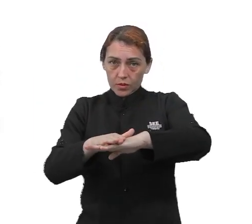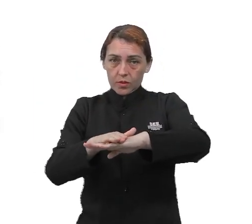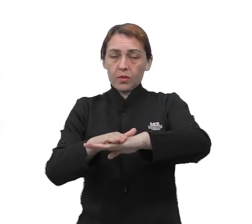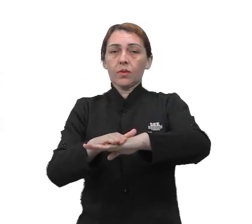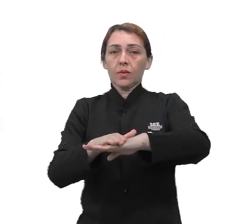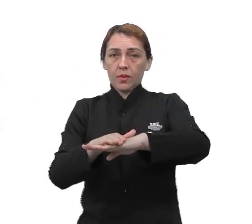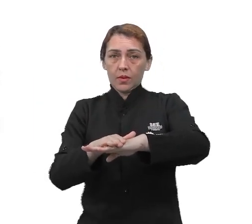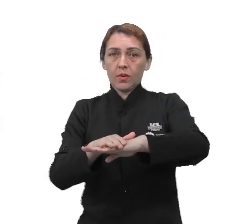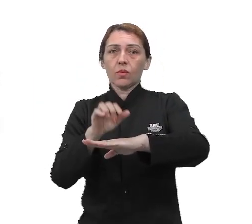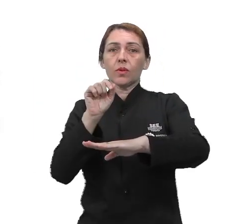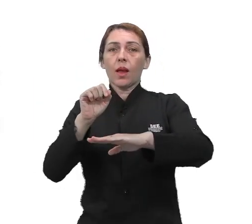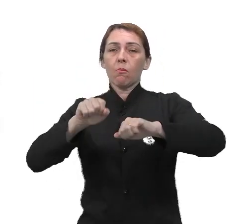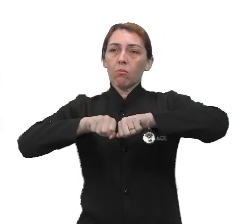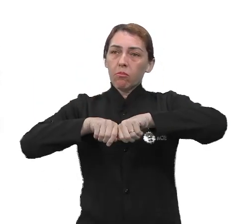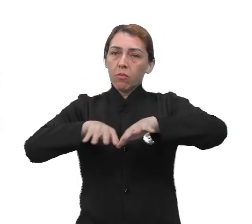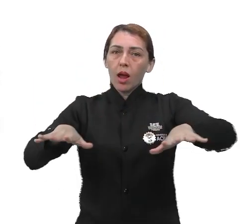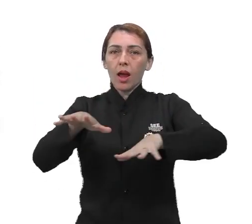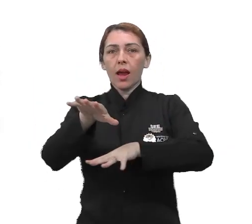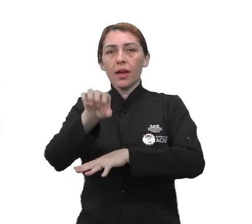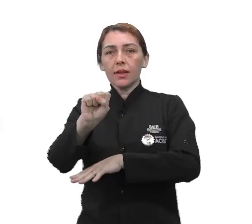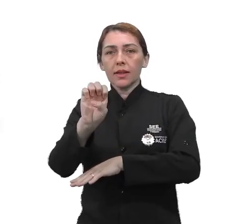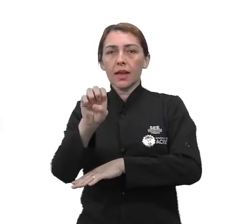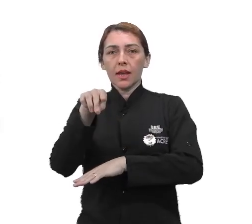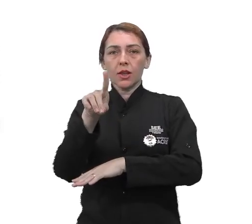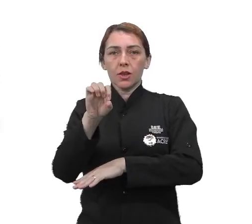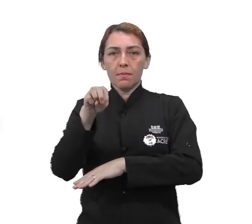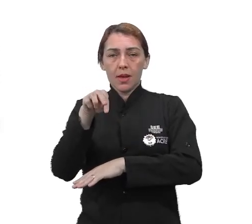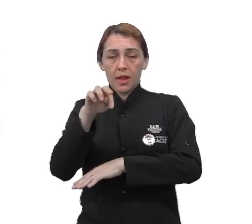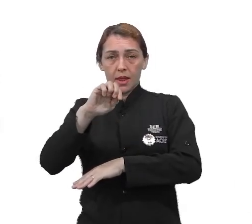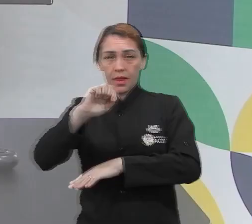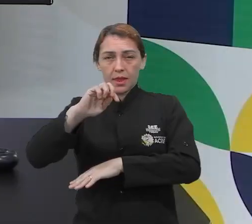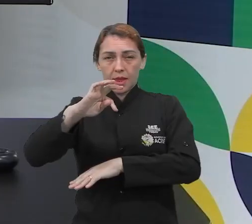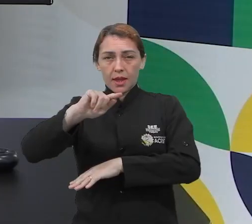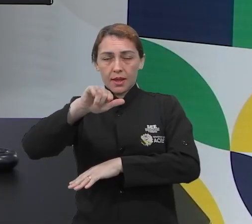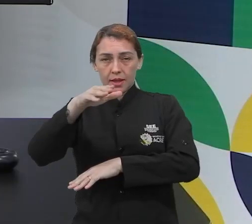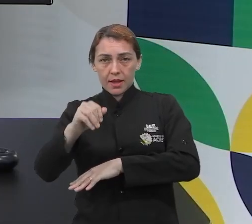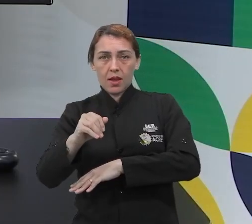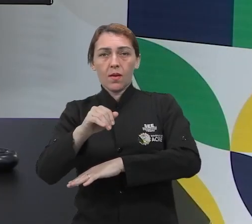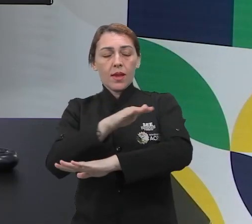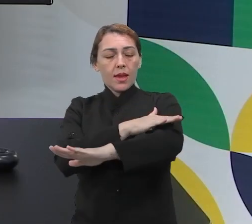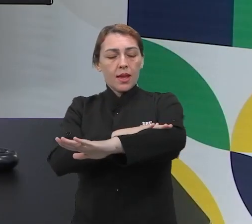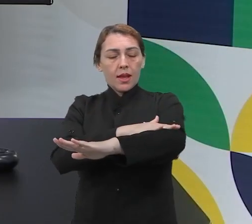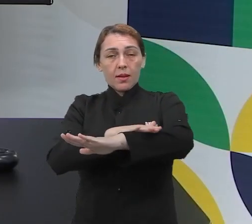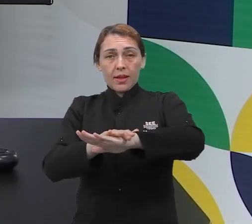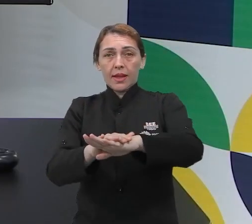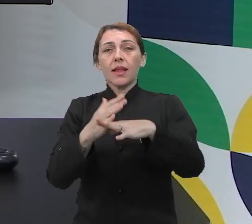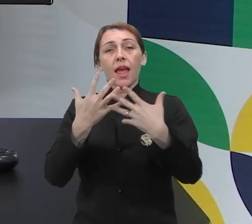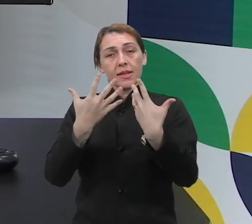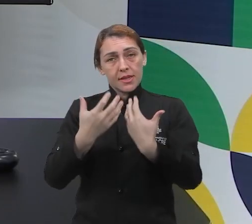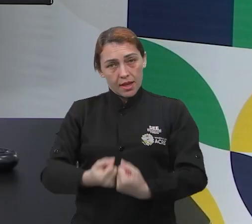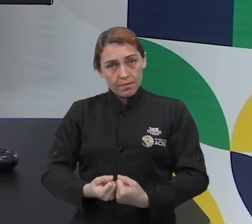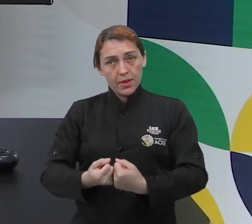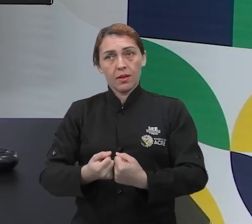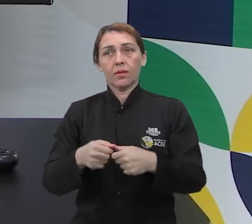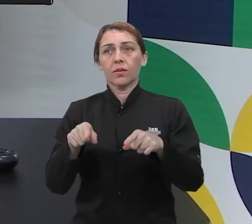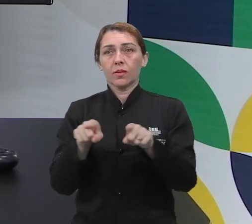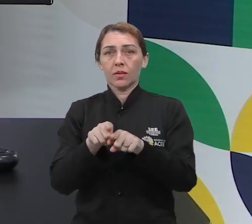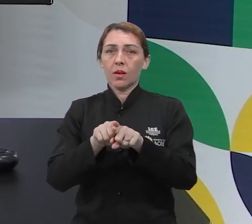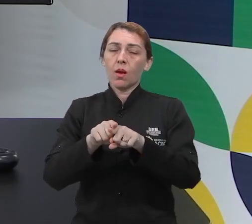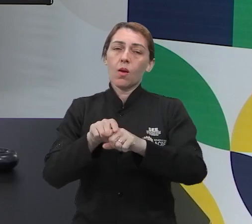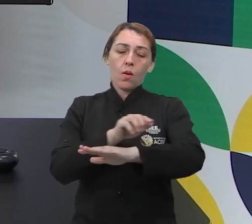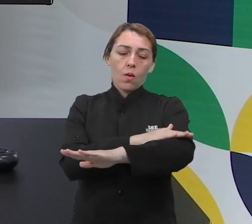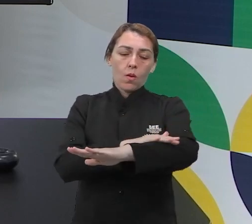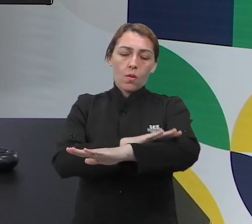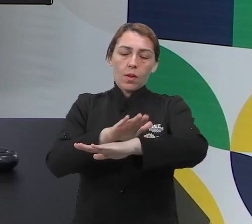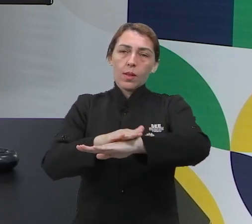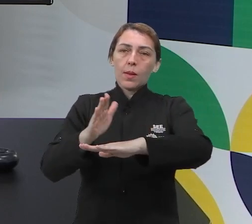eles distribuem a sedimentação e as planícies, elas recebem essa sedimentação. Afinal de contas, o planalto está mais alto do